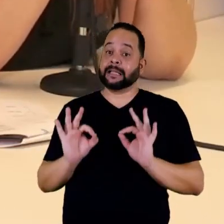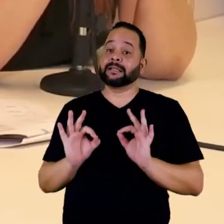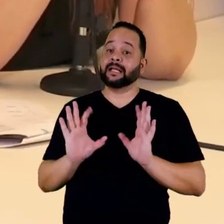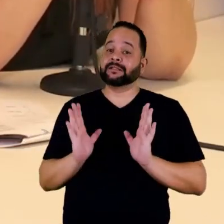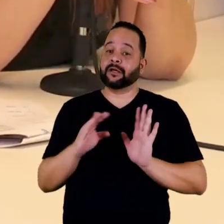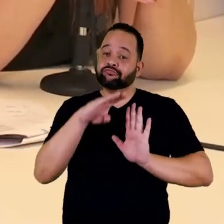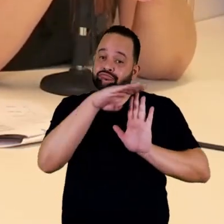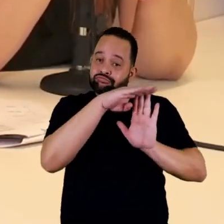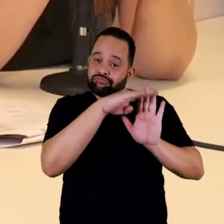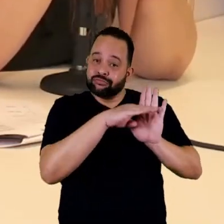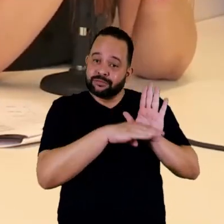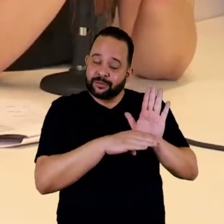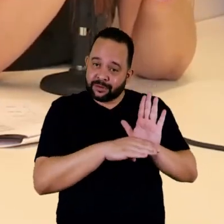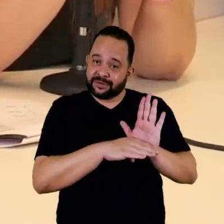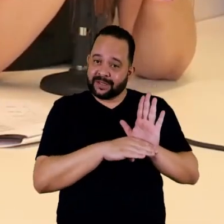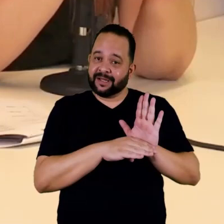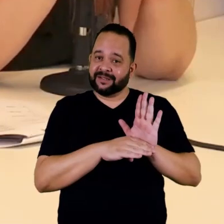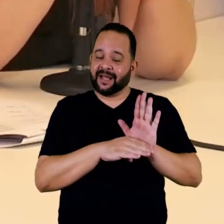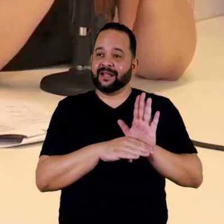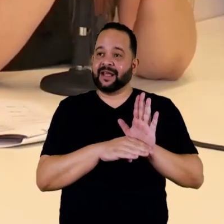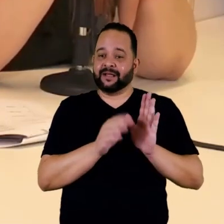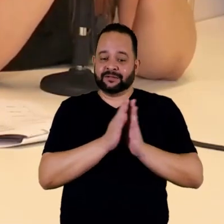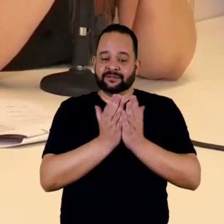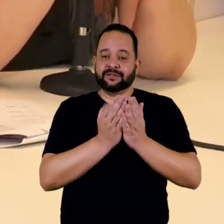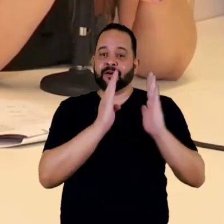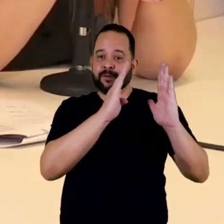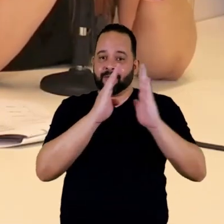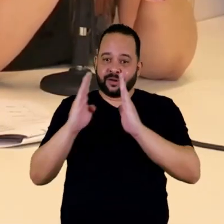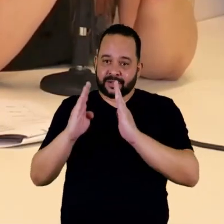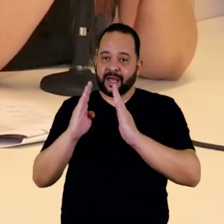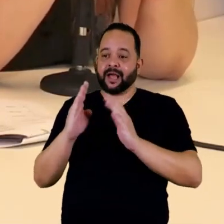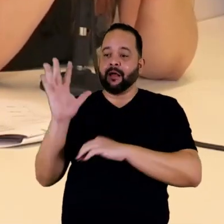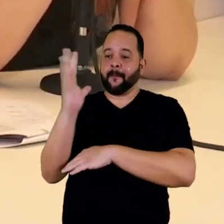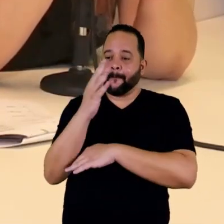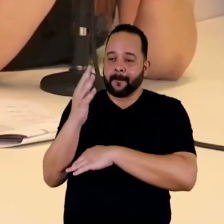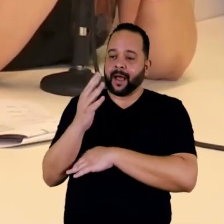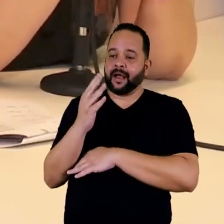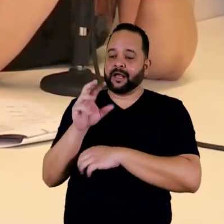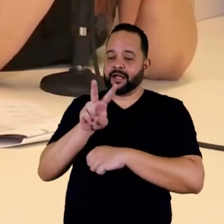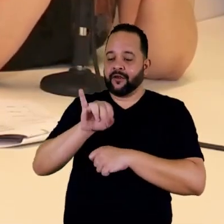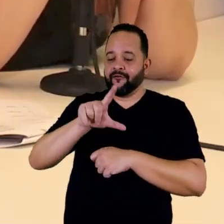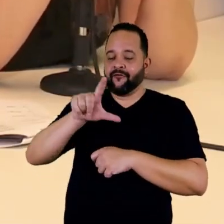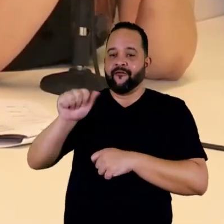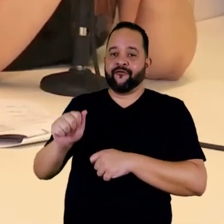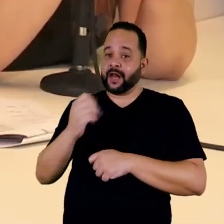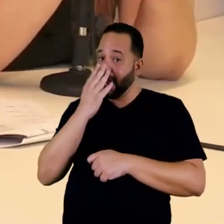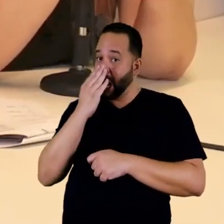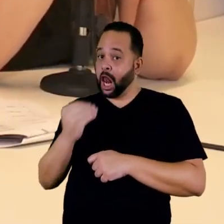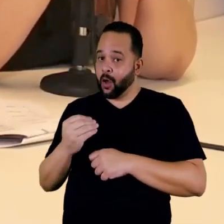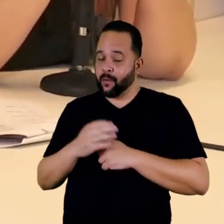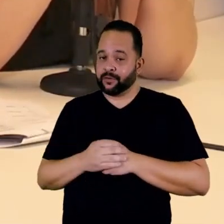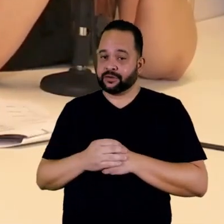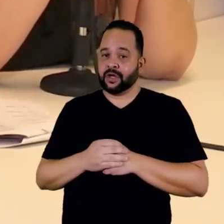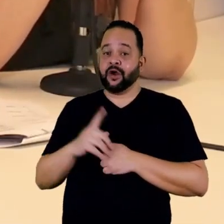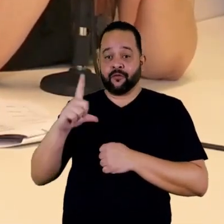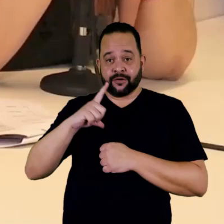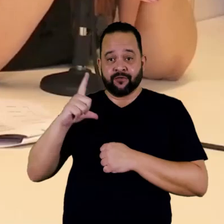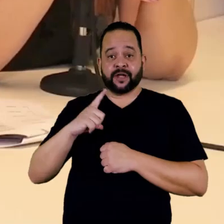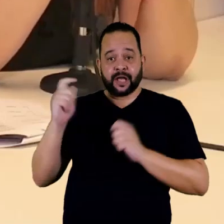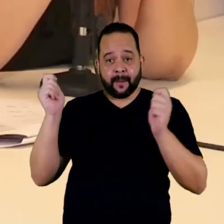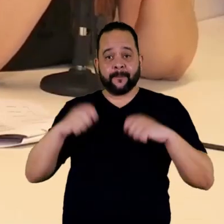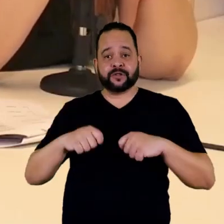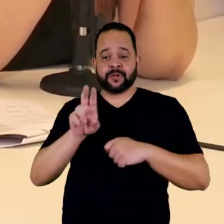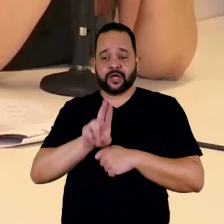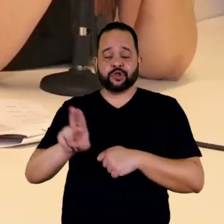ligada na programação da biblioteca Parque Vila Lobos e da biblion para saber quando abrem os editais para uso